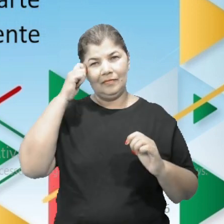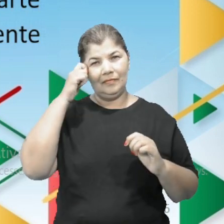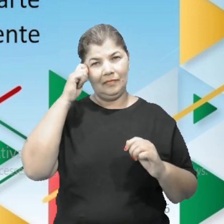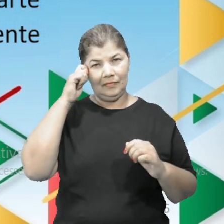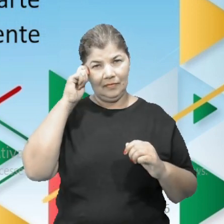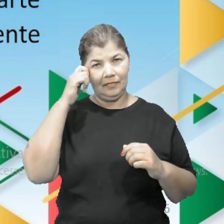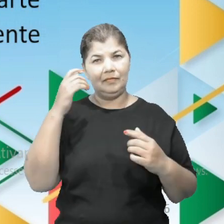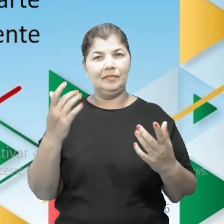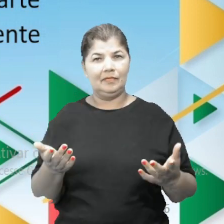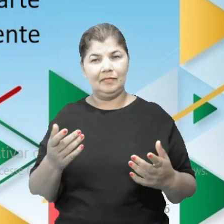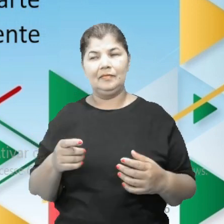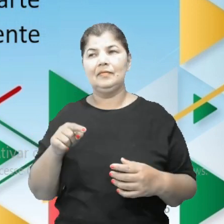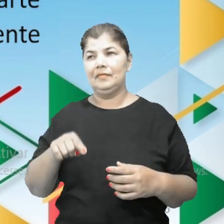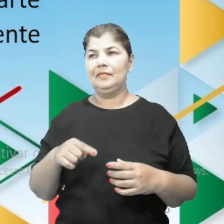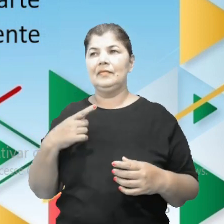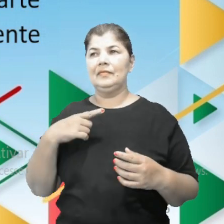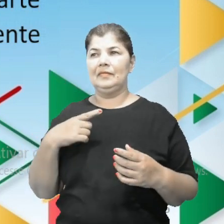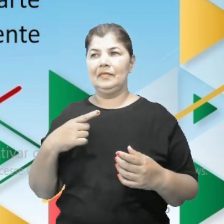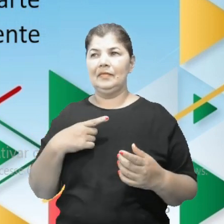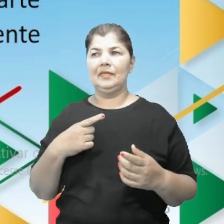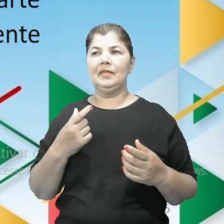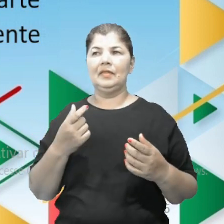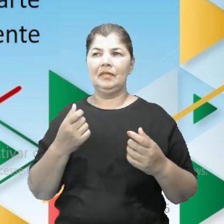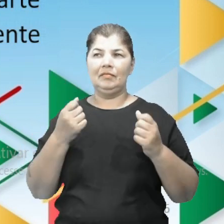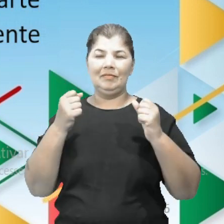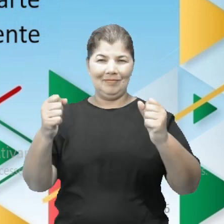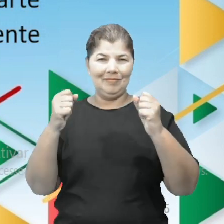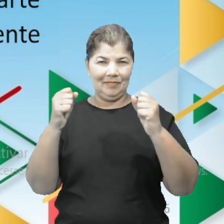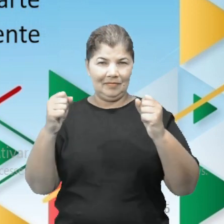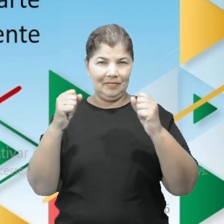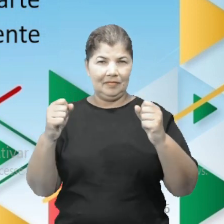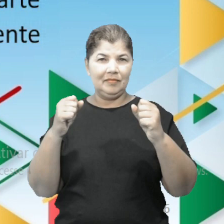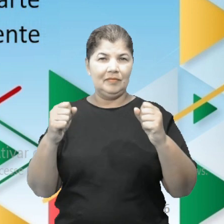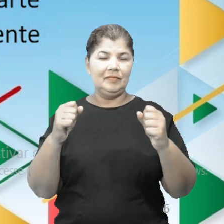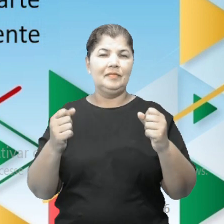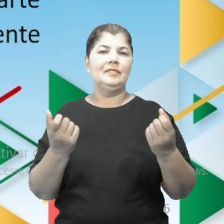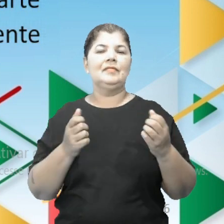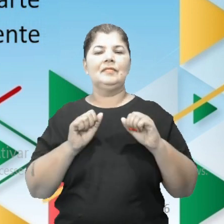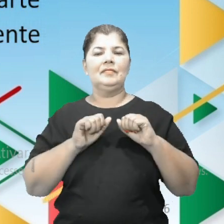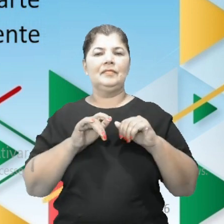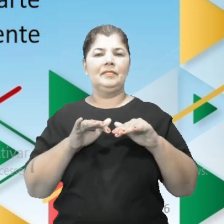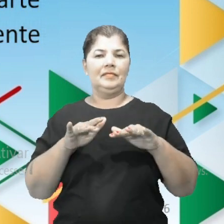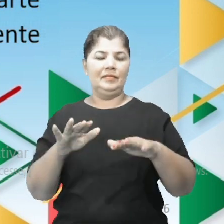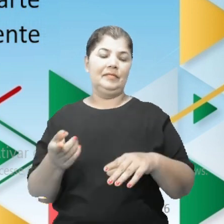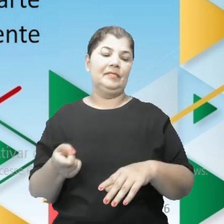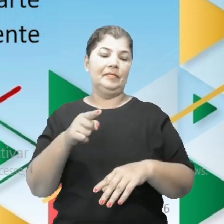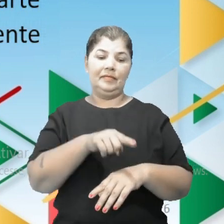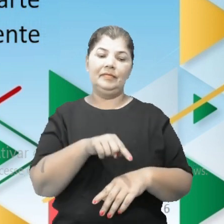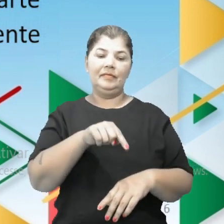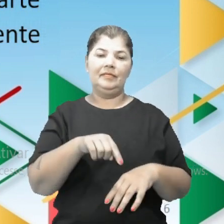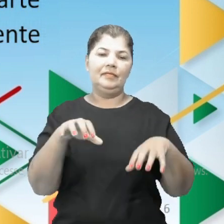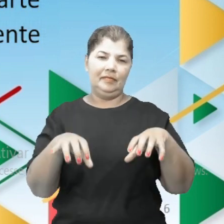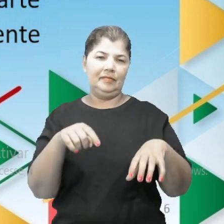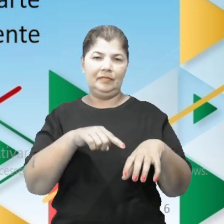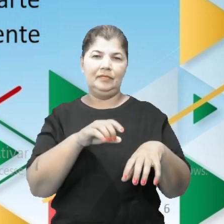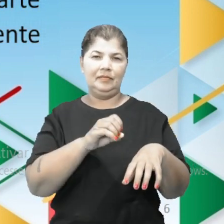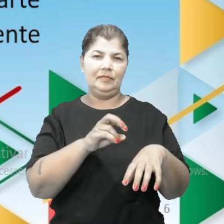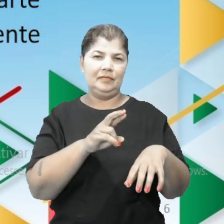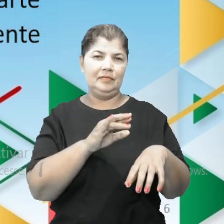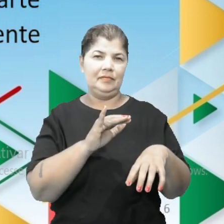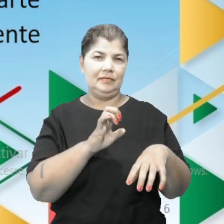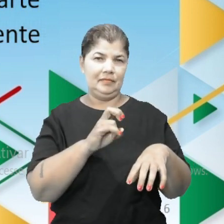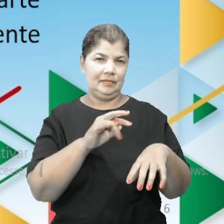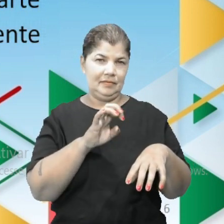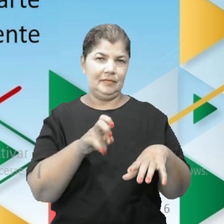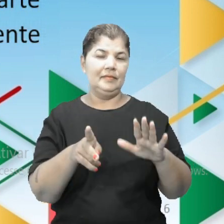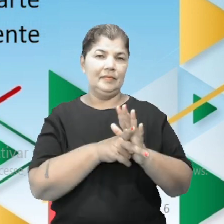da São Domingos, que difundiu para a parte oriental, que pertencia à Espanha,